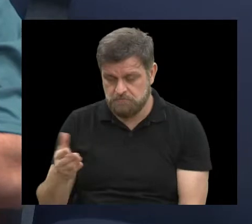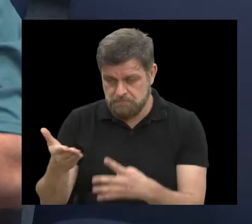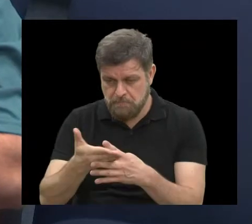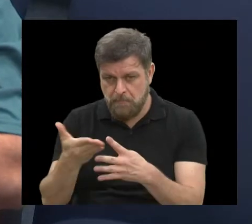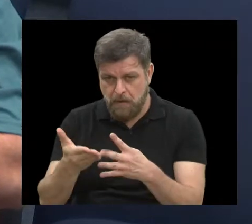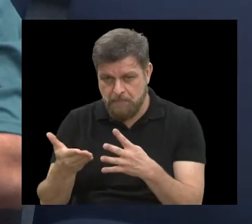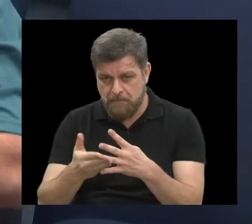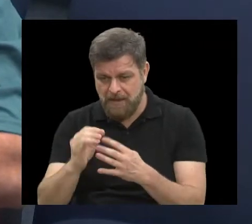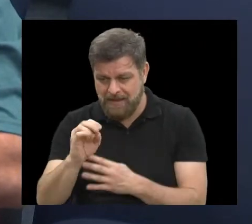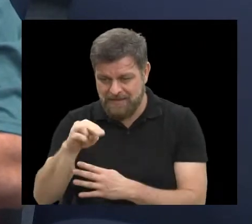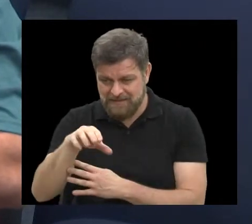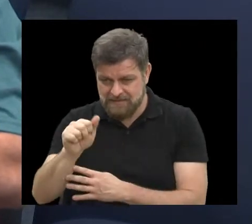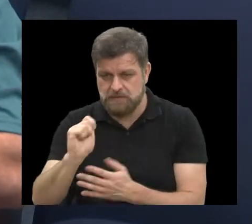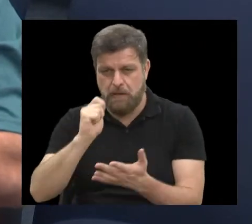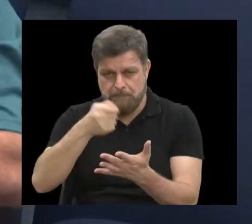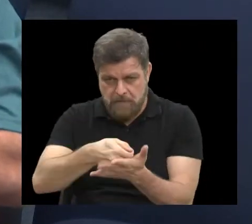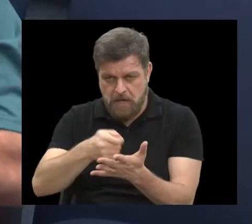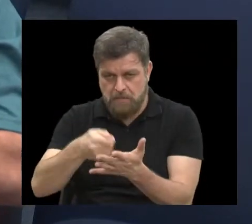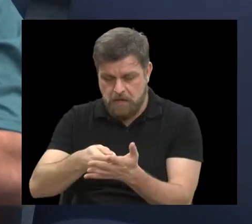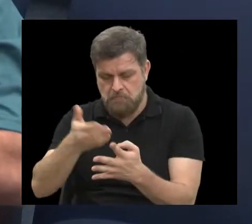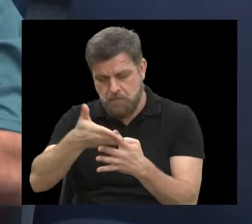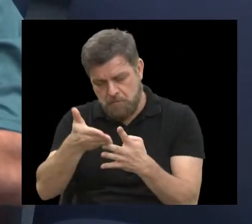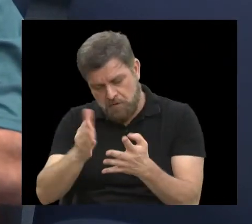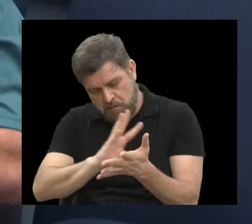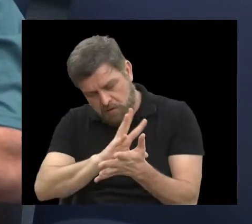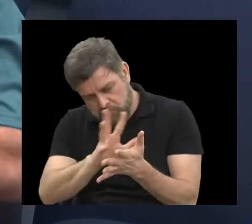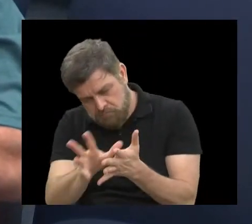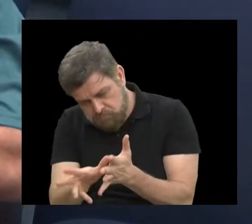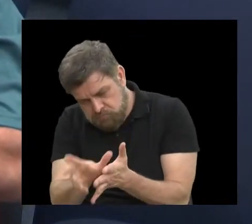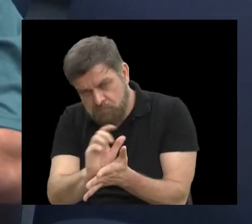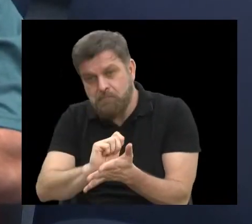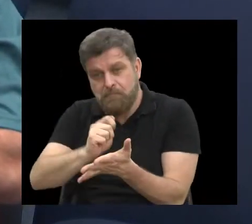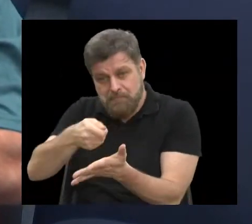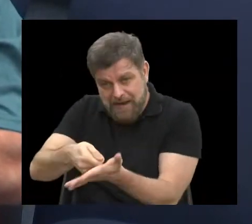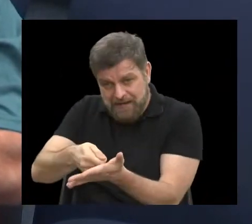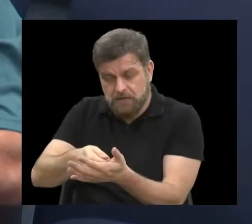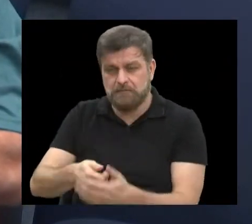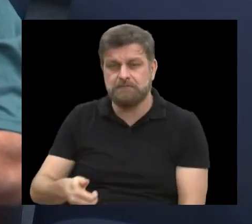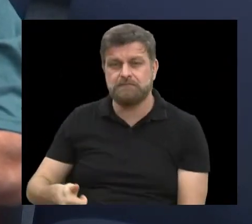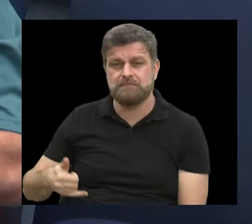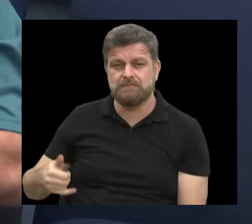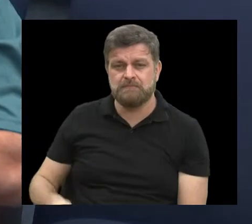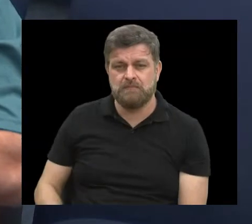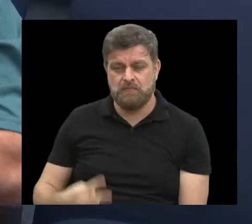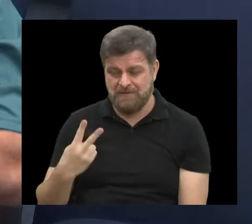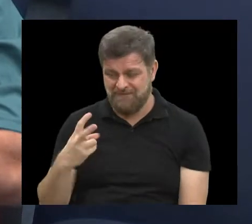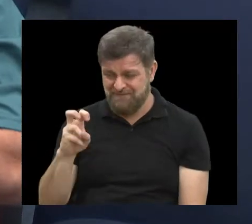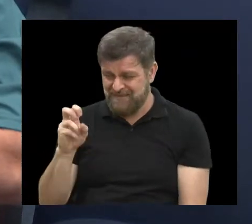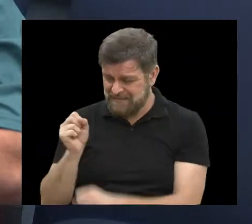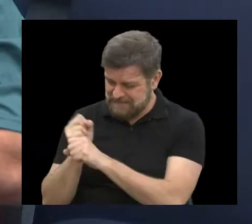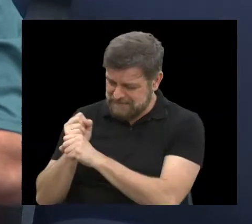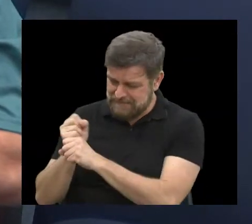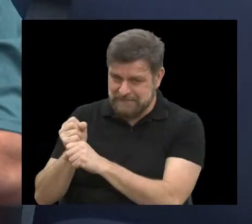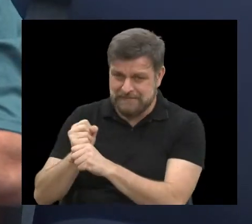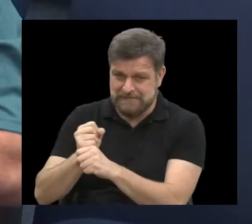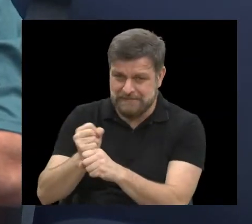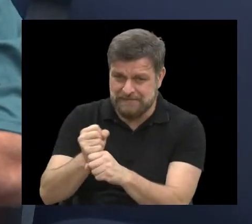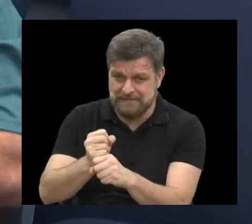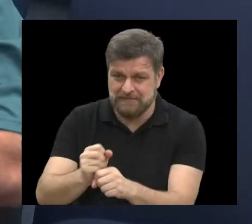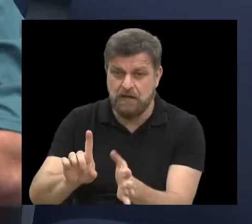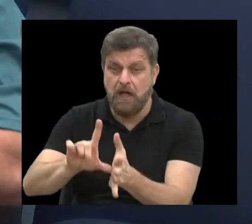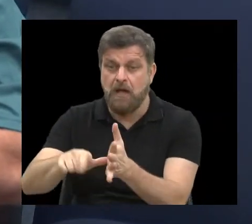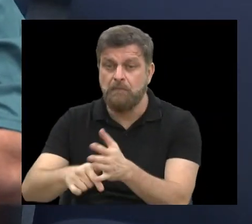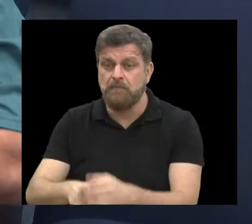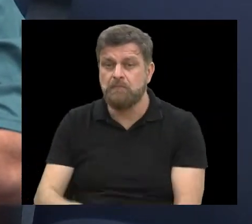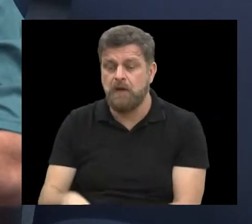INSS, que seja deficiente. Com 25 anos de contribuição, se for constatado